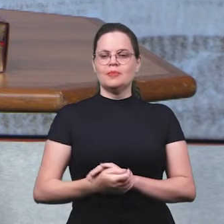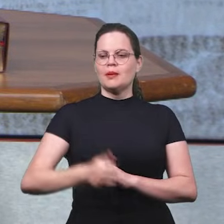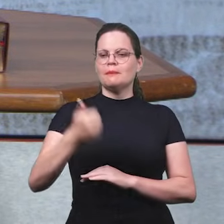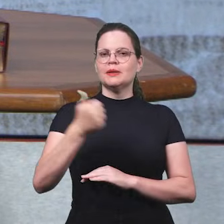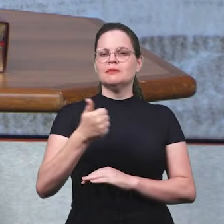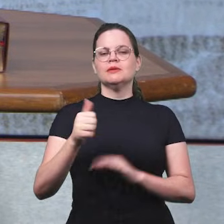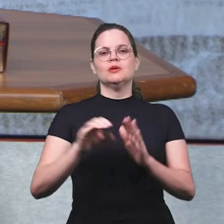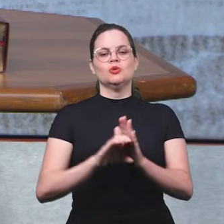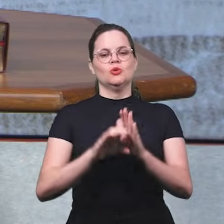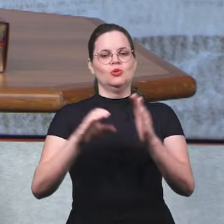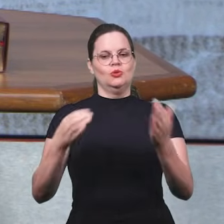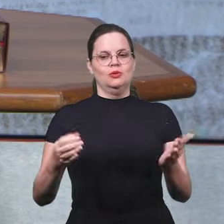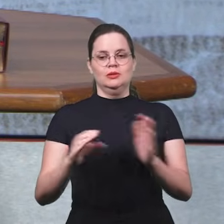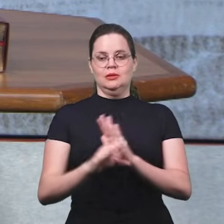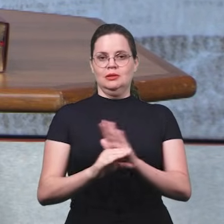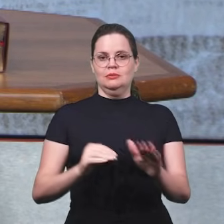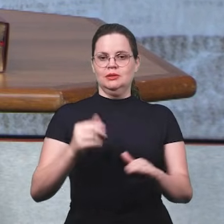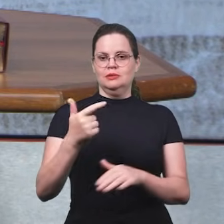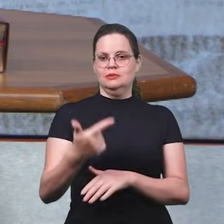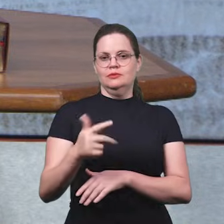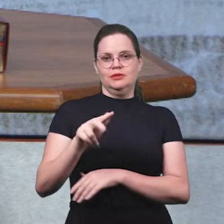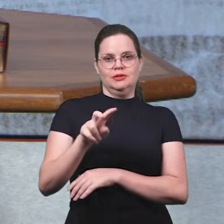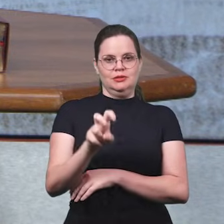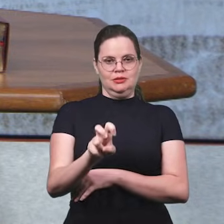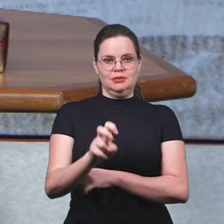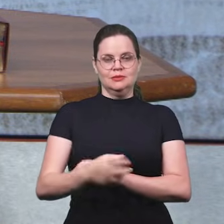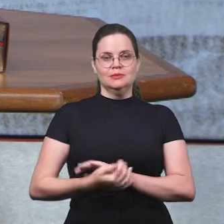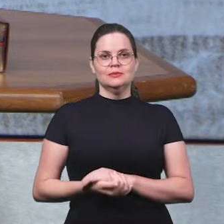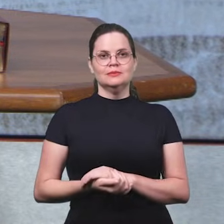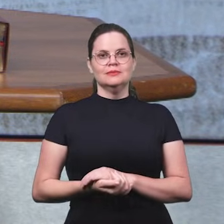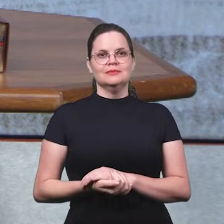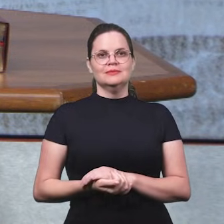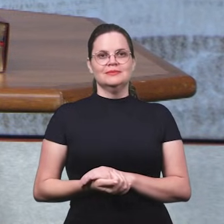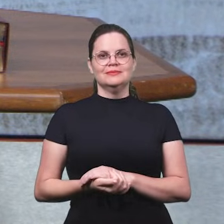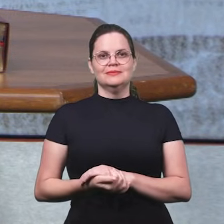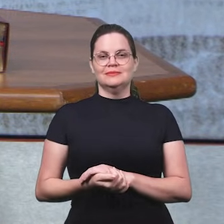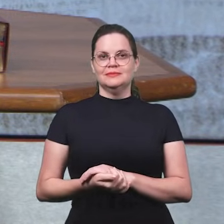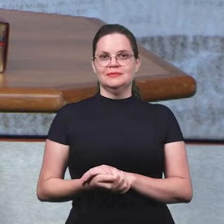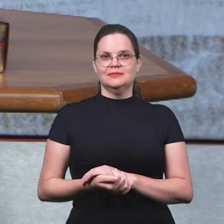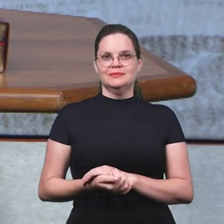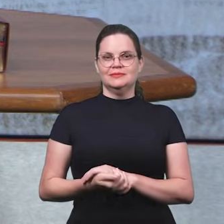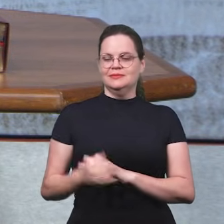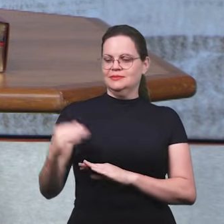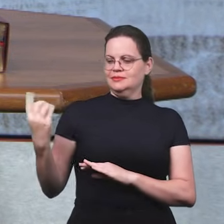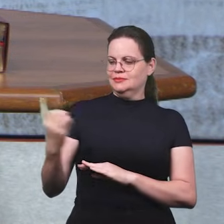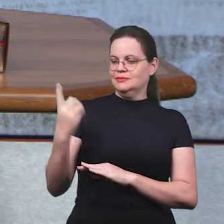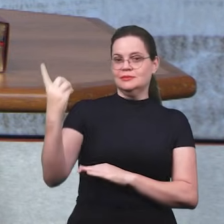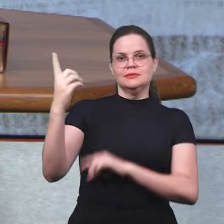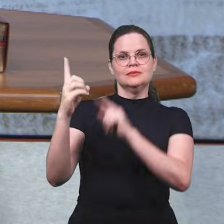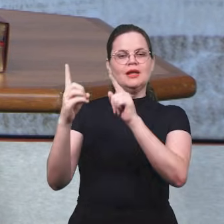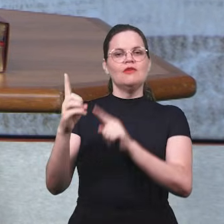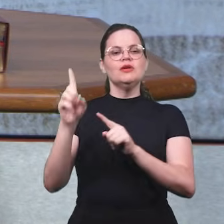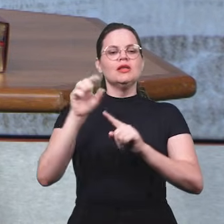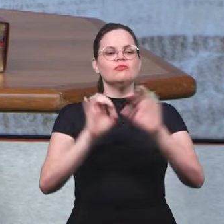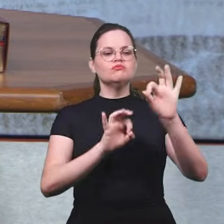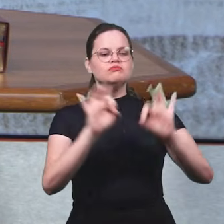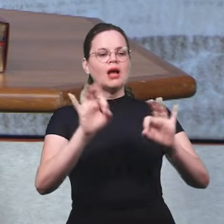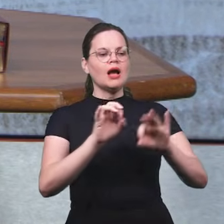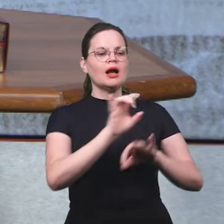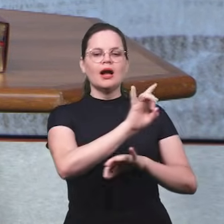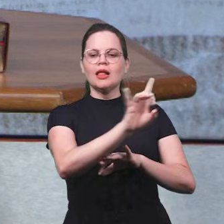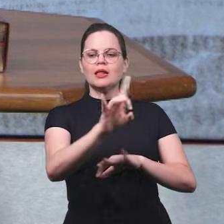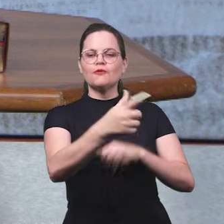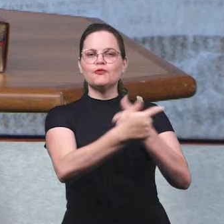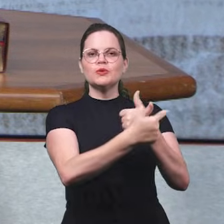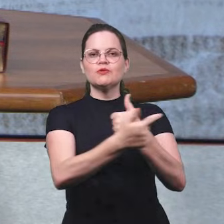Primeiro livro das Crônicas, capítulo 25, Davi estava ali dividindo a função daqueles